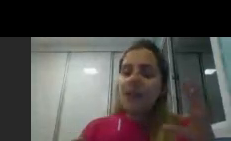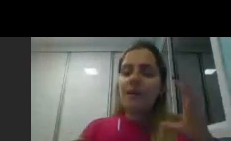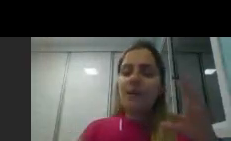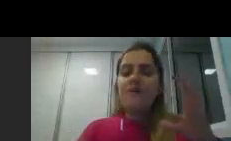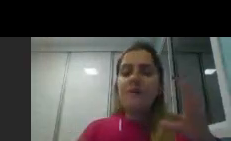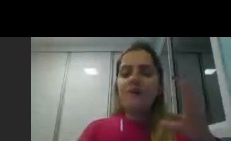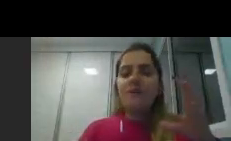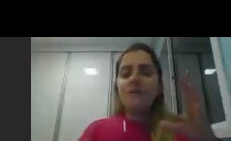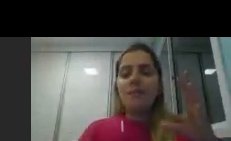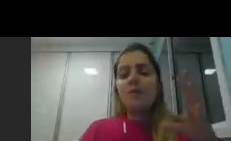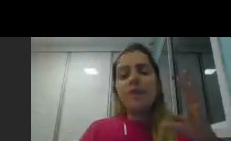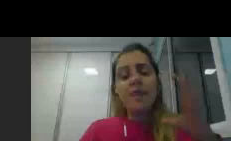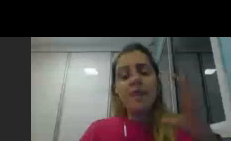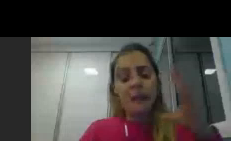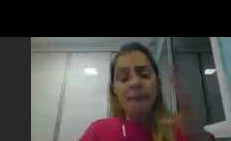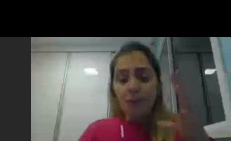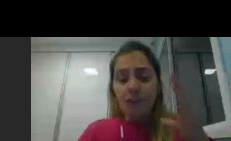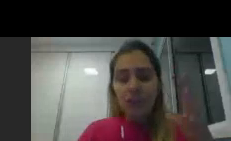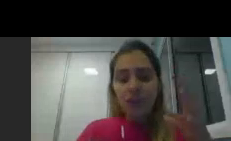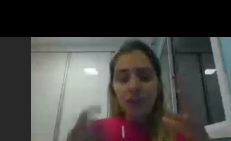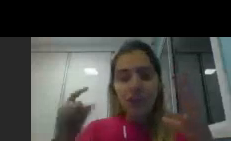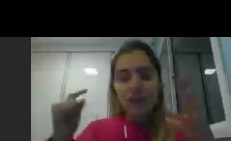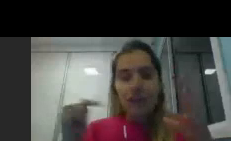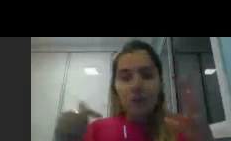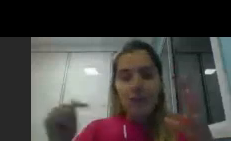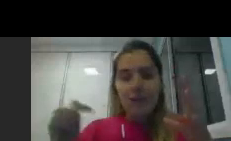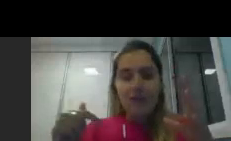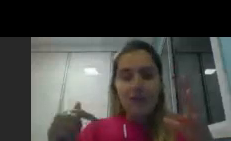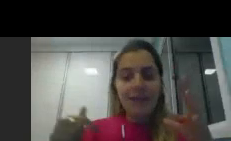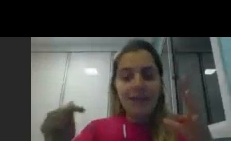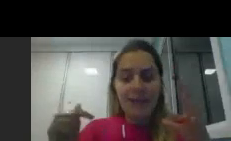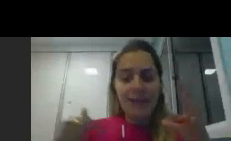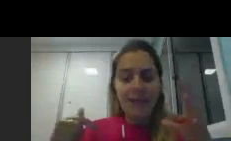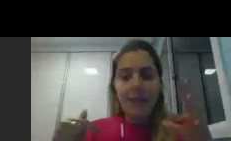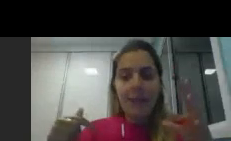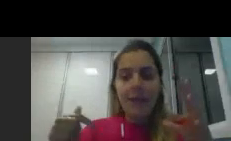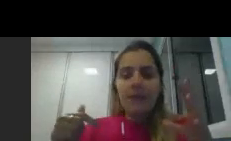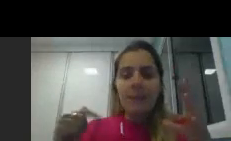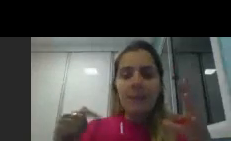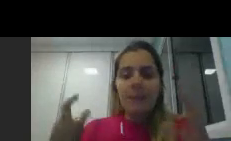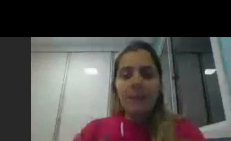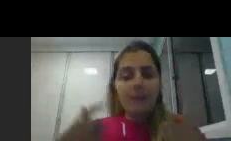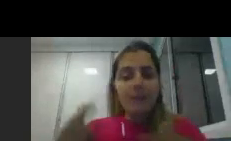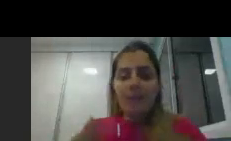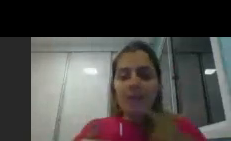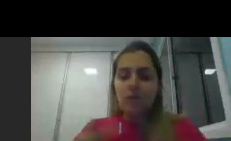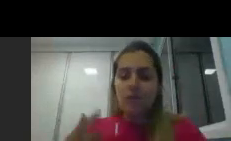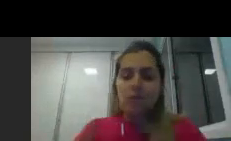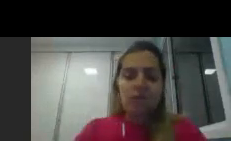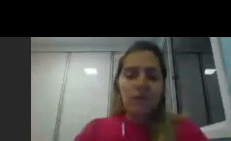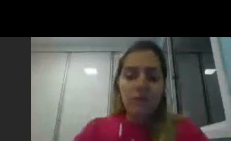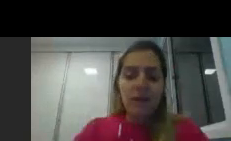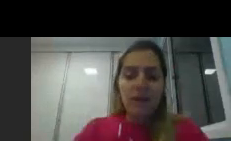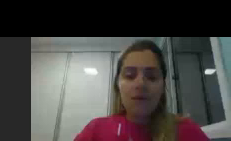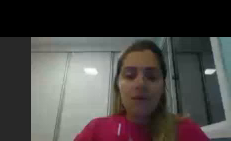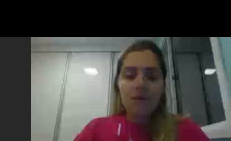positivo também, esse sistema imune já está prontinho para começar a combater essa criança, tá bom? Desde o momento do